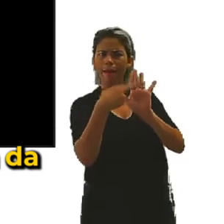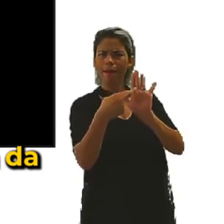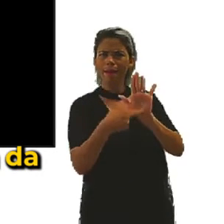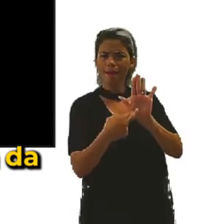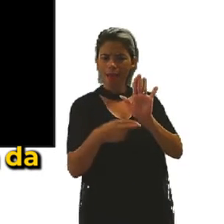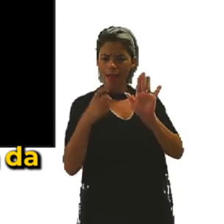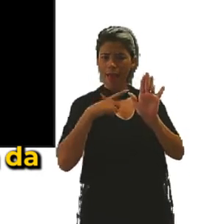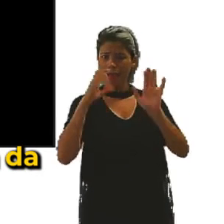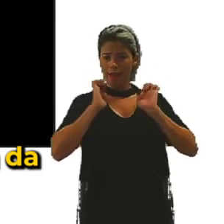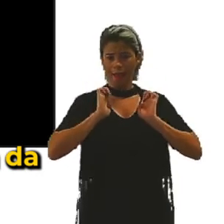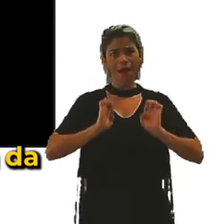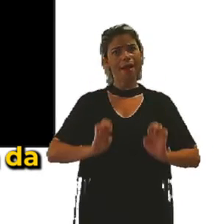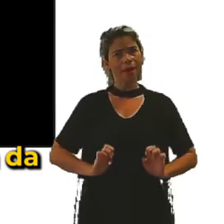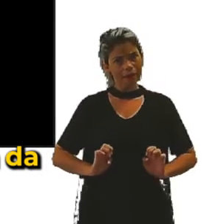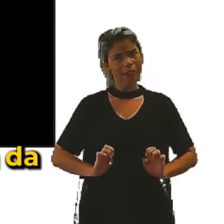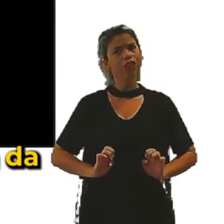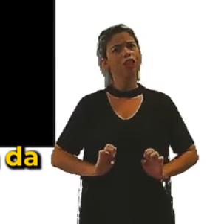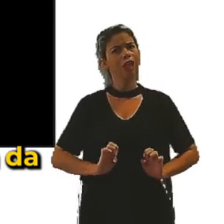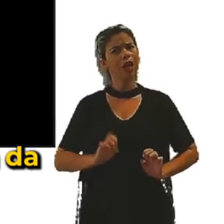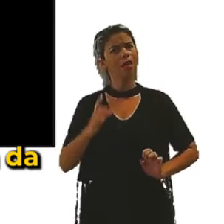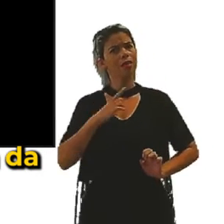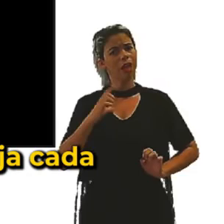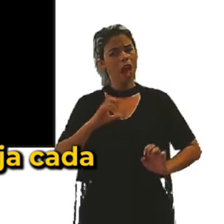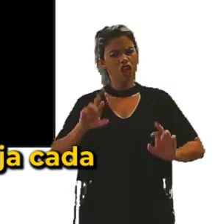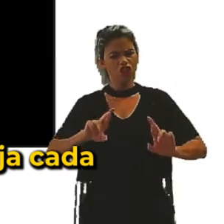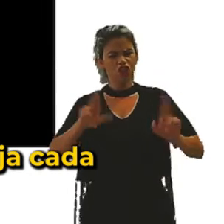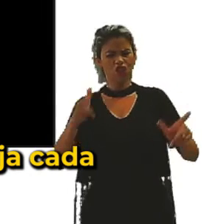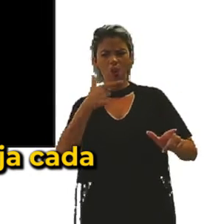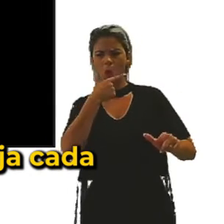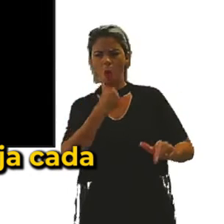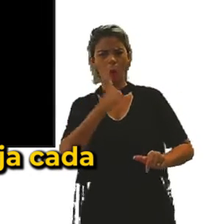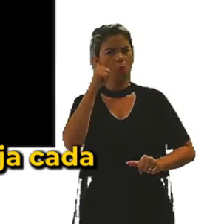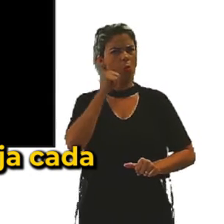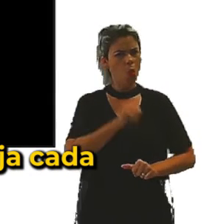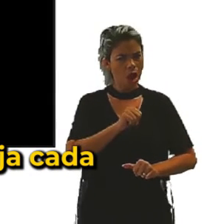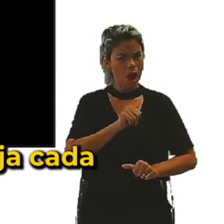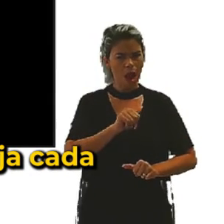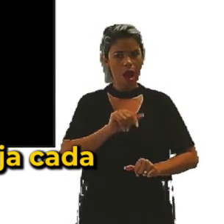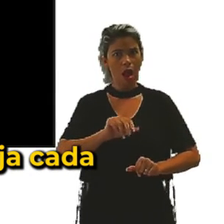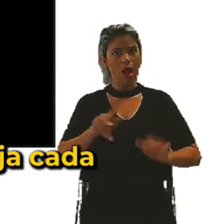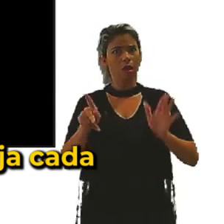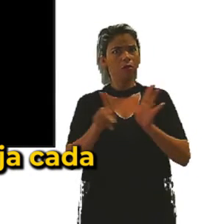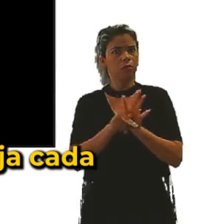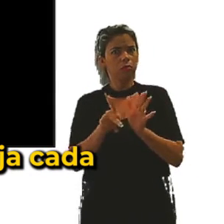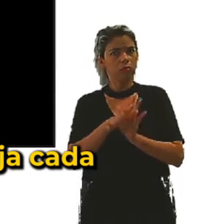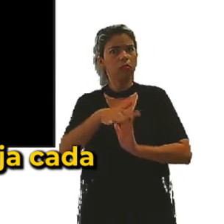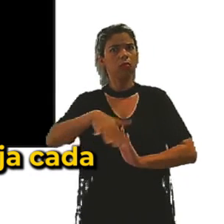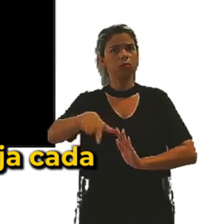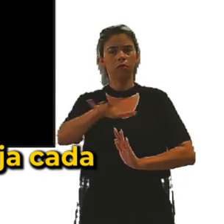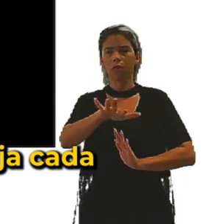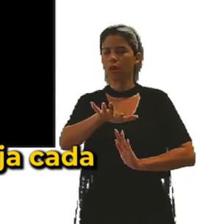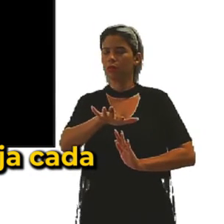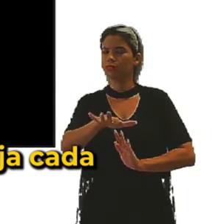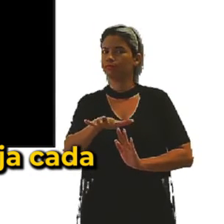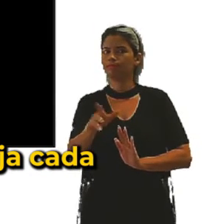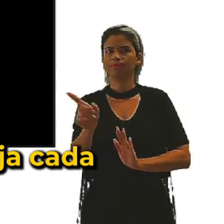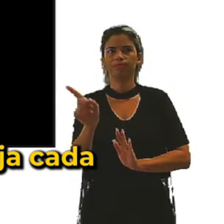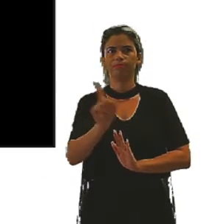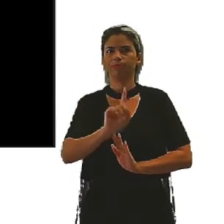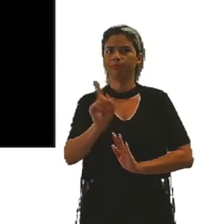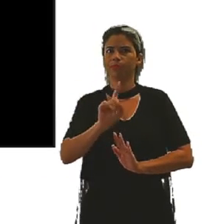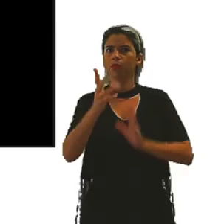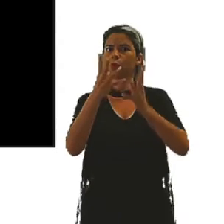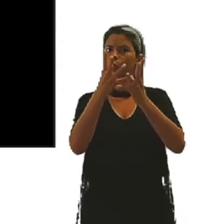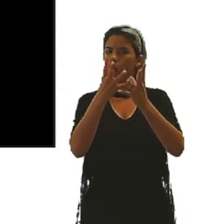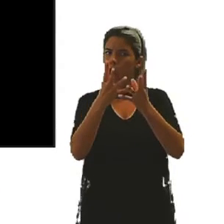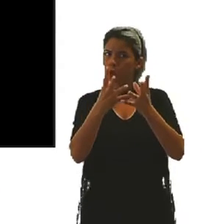a ética da diferença sexual, sob o ponto de vista da biologização, ela seja cada vez